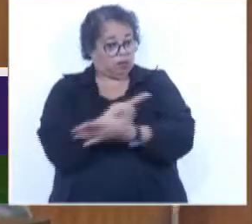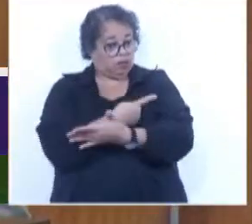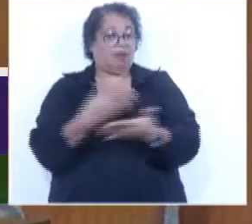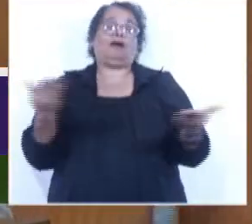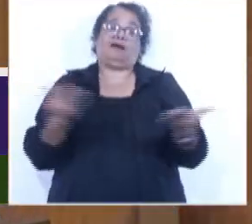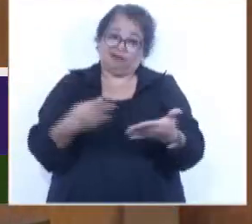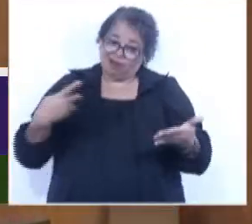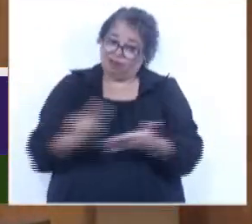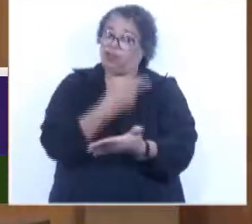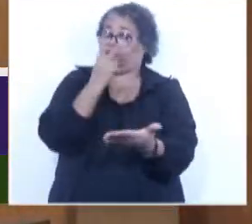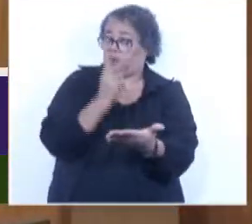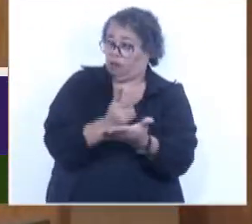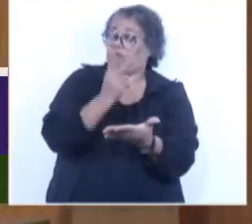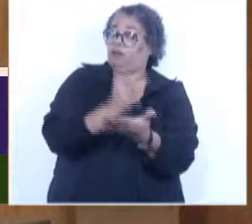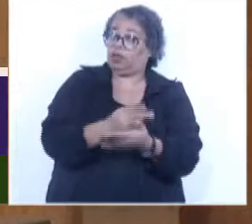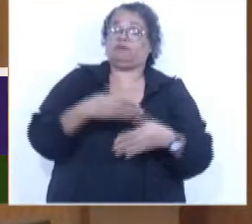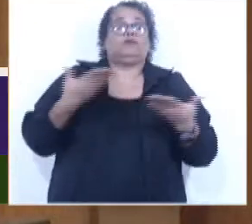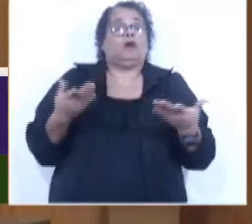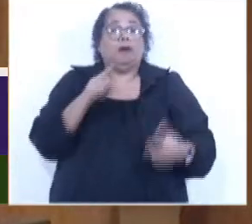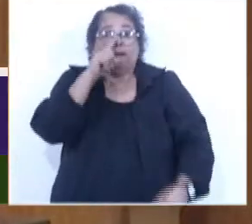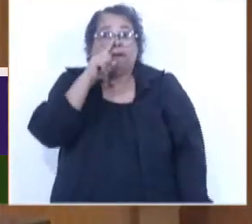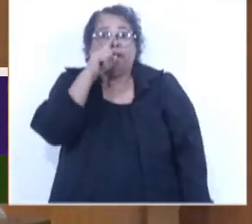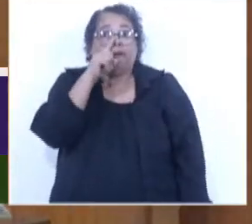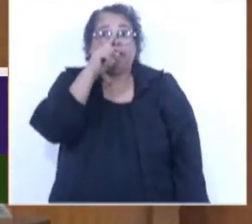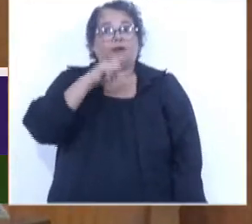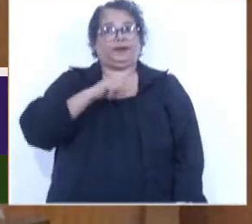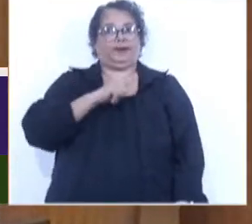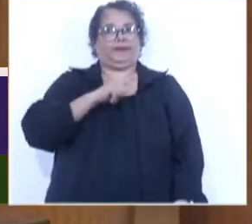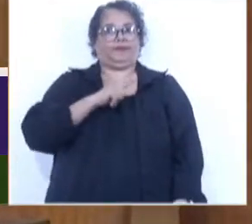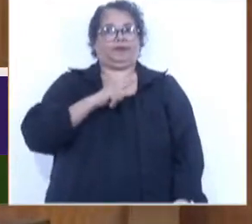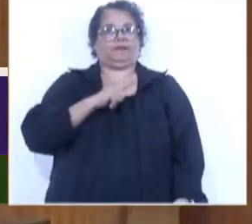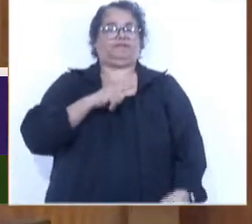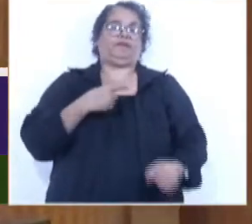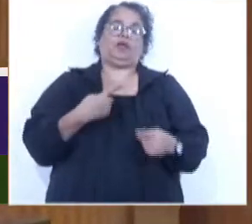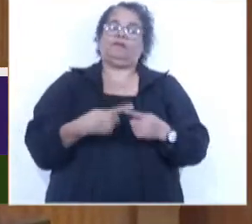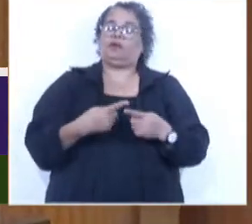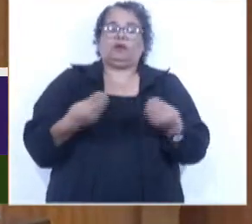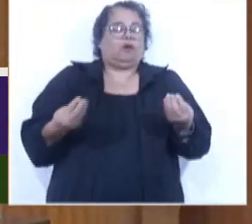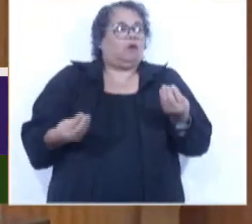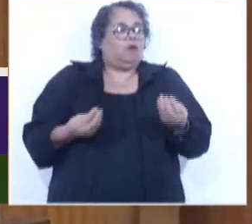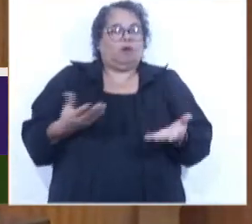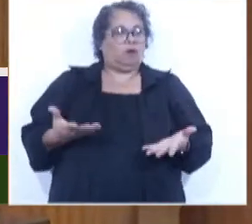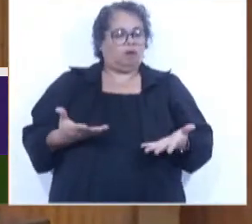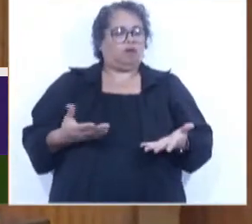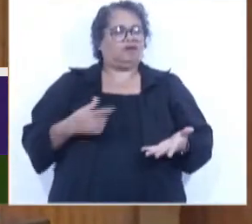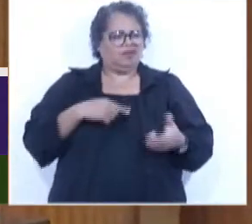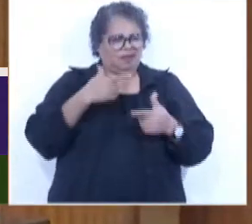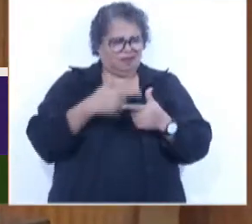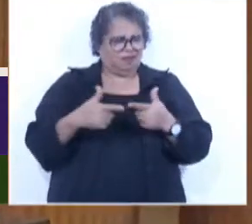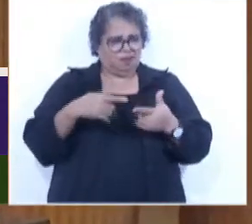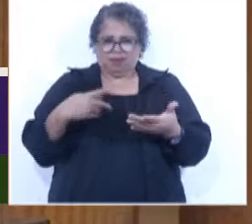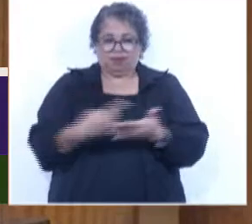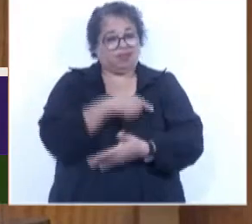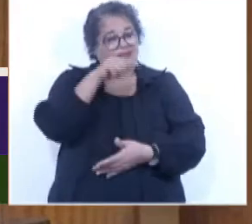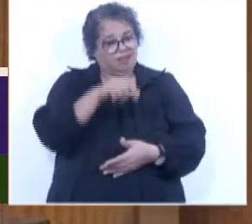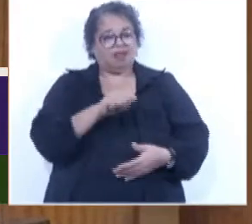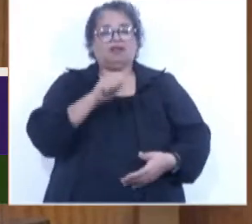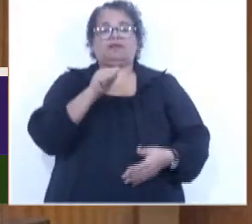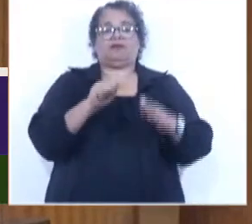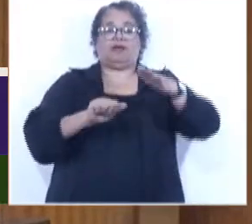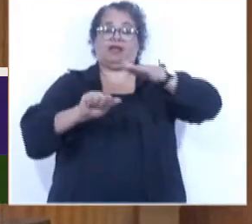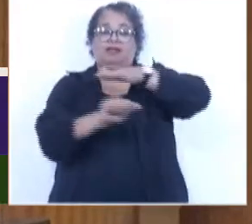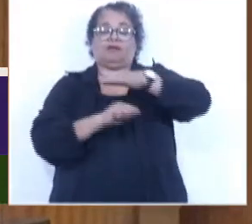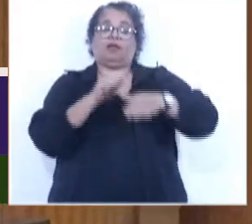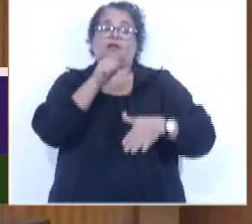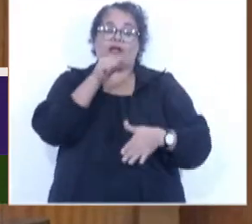estar errada esperava mesmo estar errada porque é lamentável que a gente tem esse tipo de situação no demais e pelas fotos